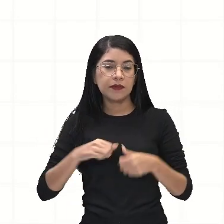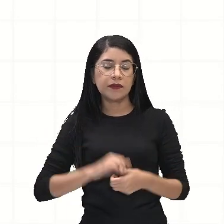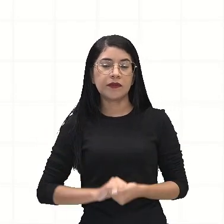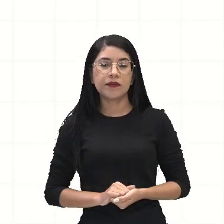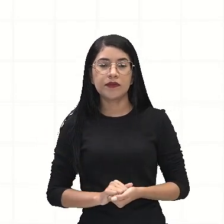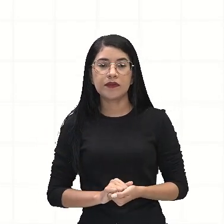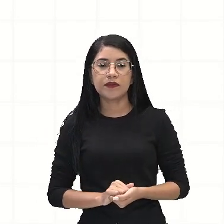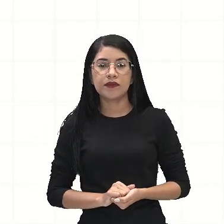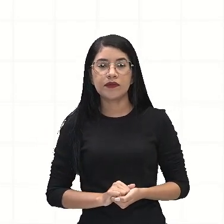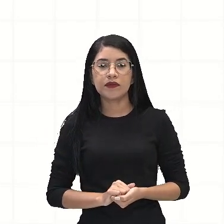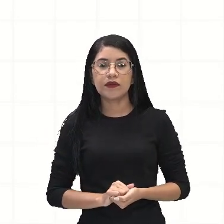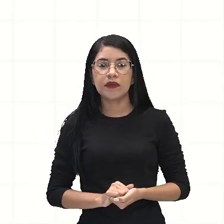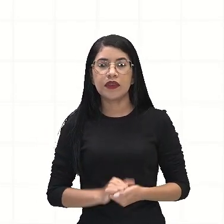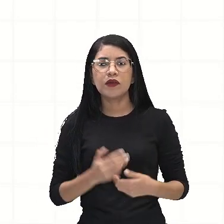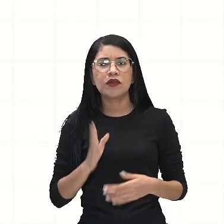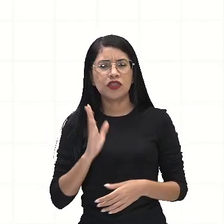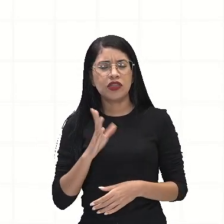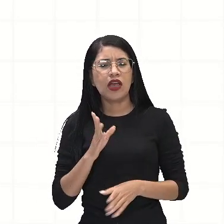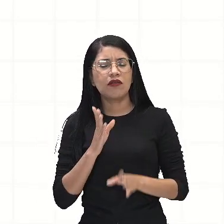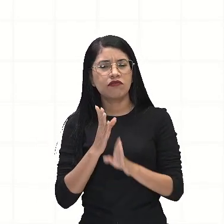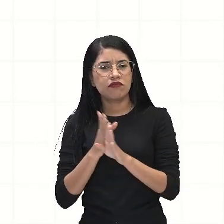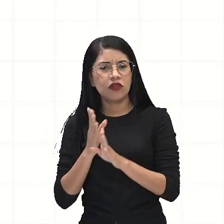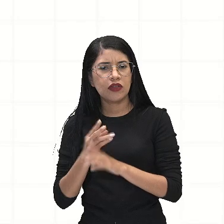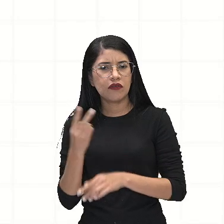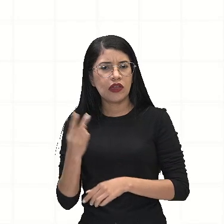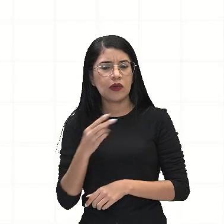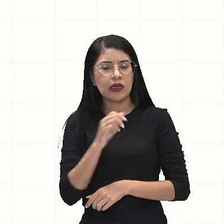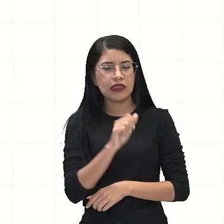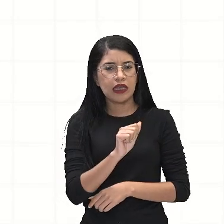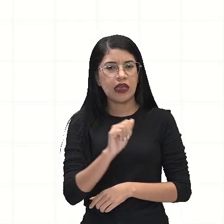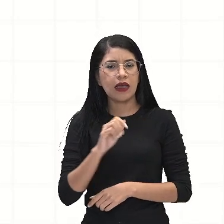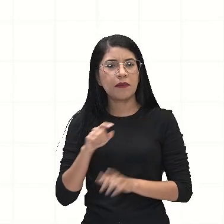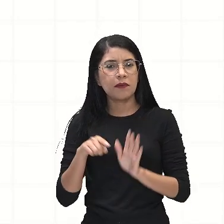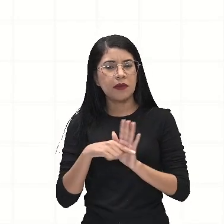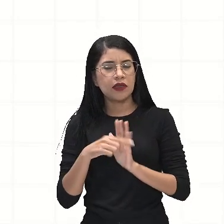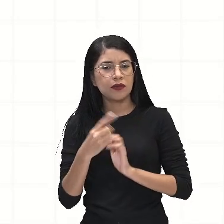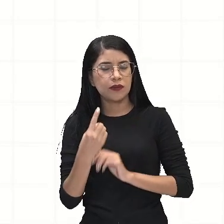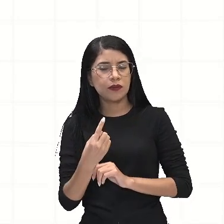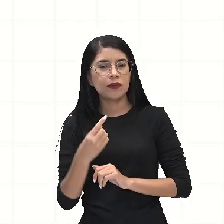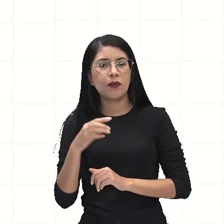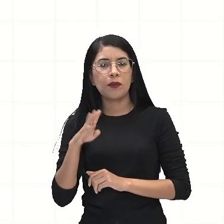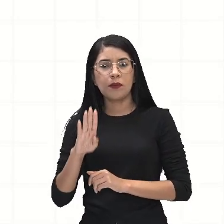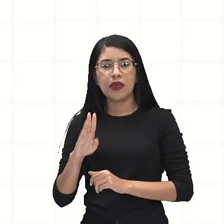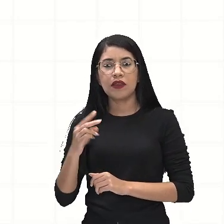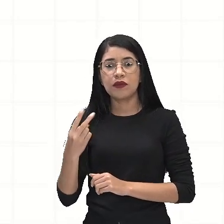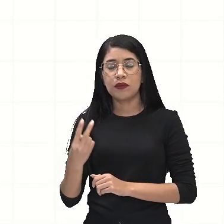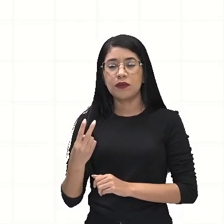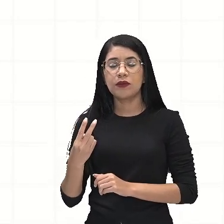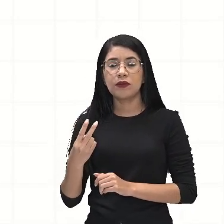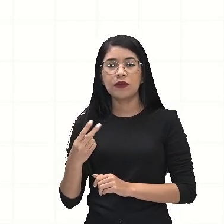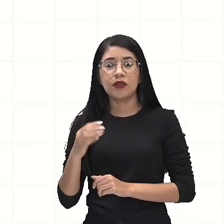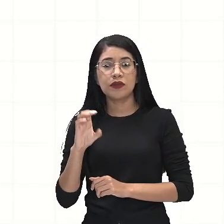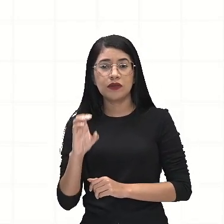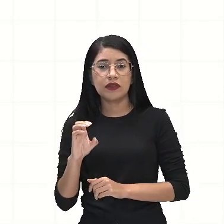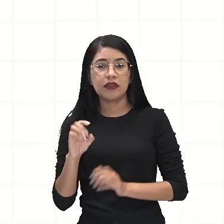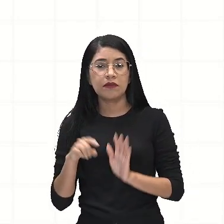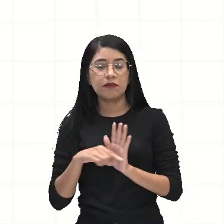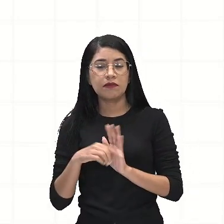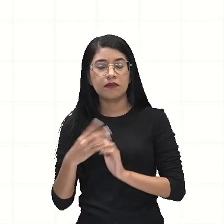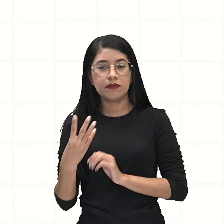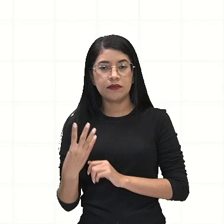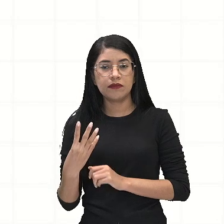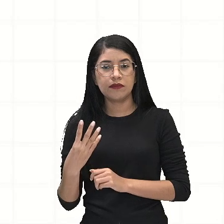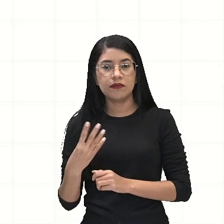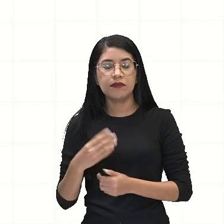Bhaskara, já identifiquei lá os coeficientes. O A é menos 1, o B 2 e o C menos